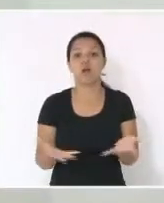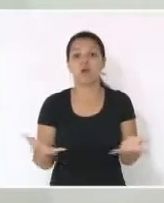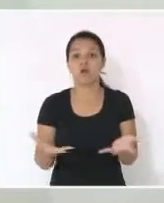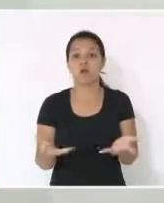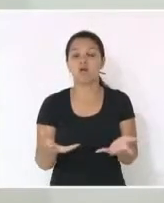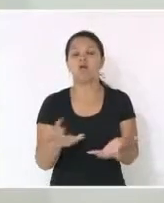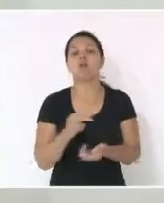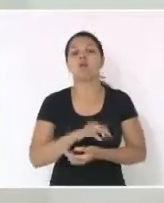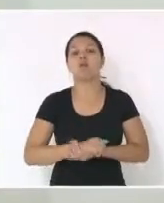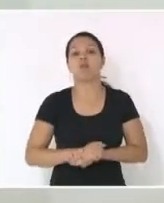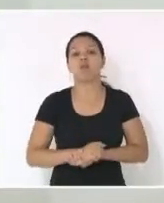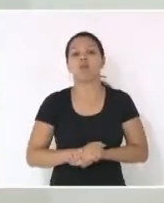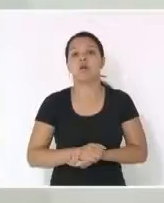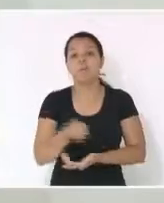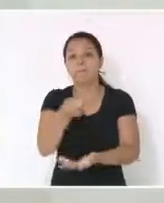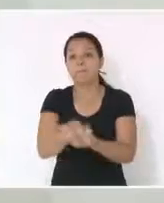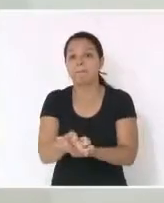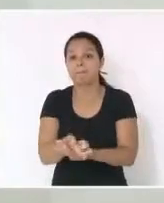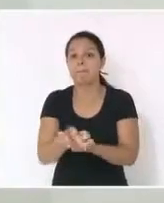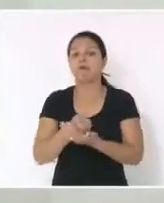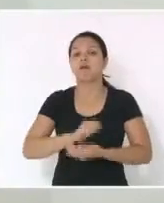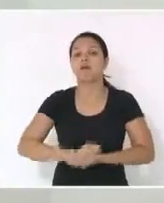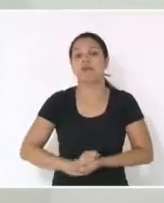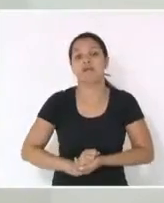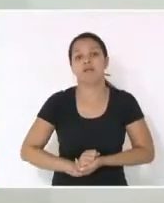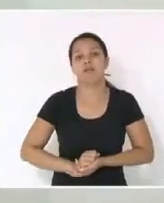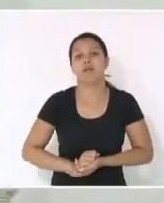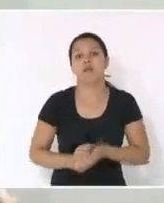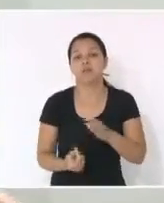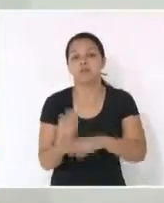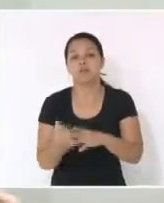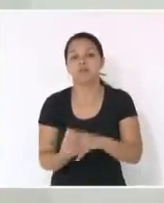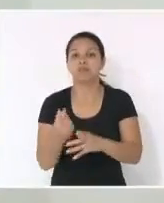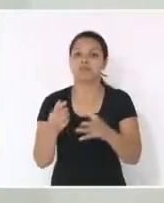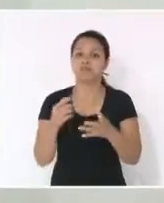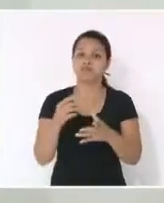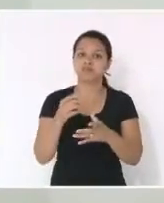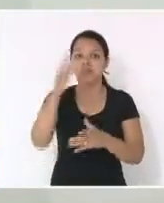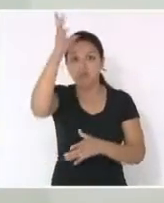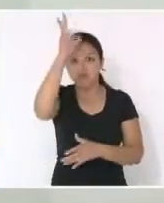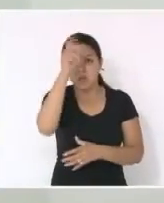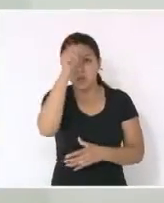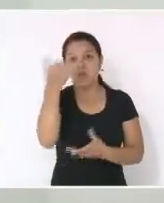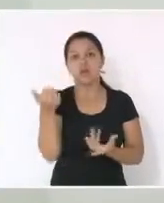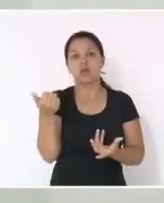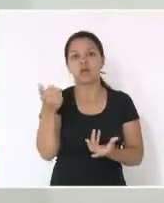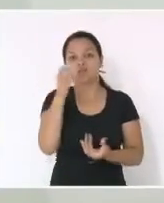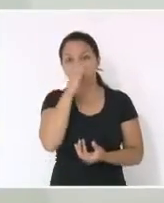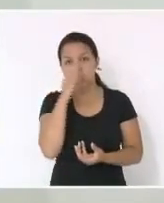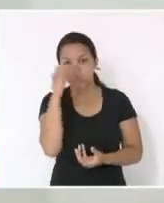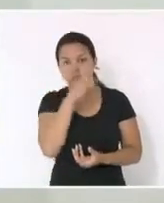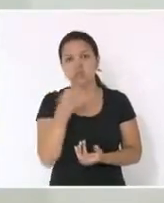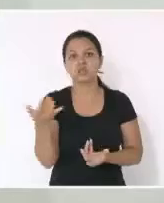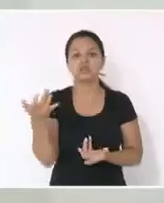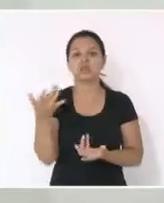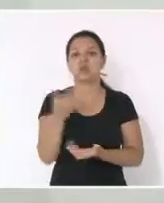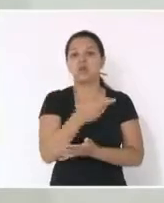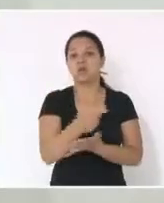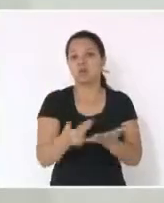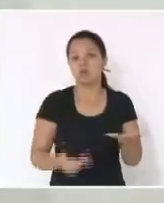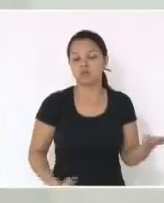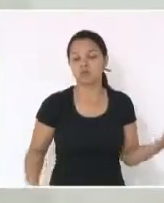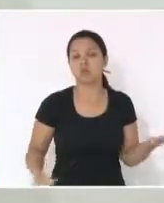é o produtor de aves é um produtor de suíno é o trabalhador dos frigoríficos porque o setor de fiscalização